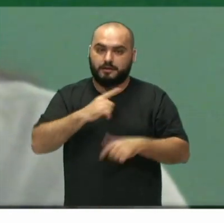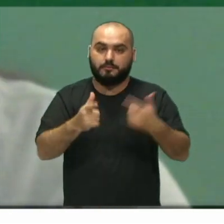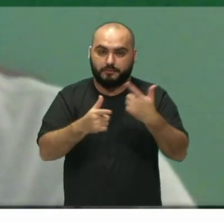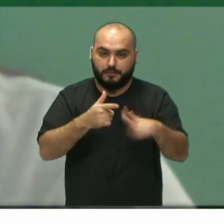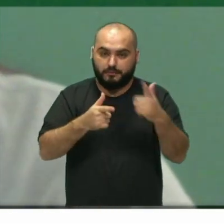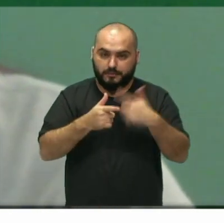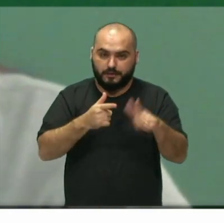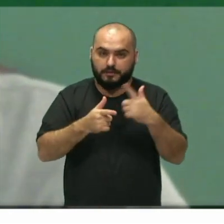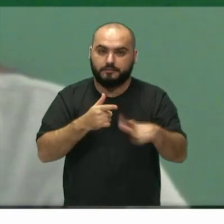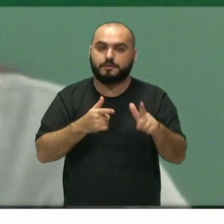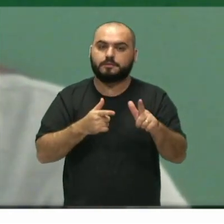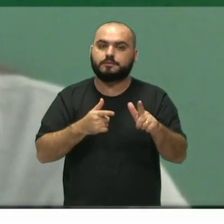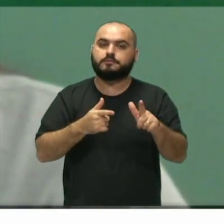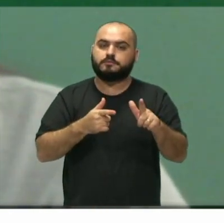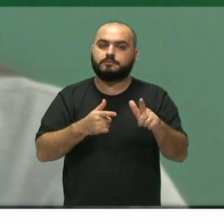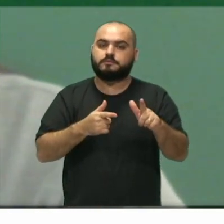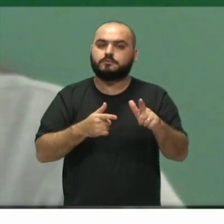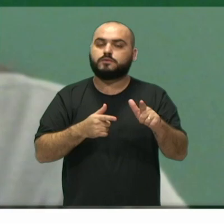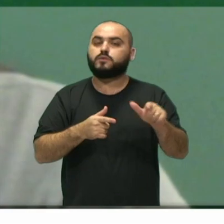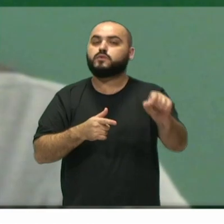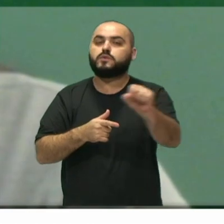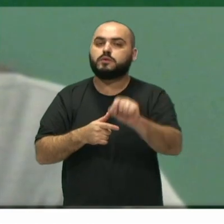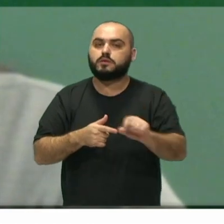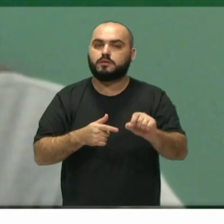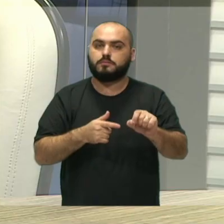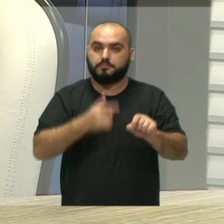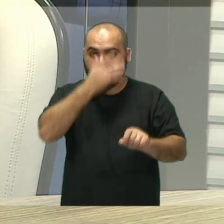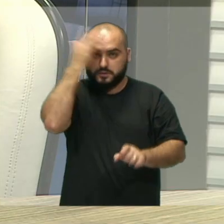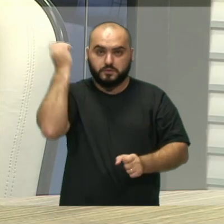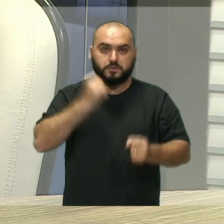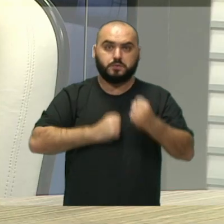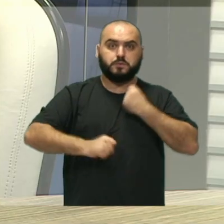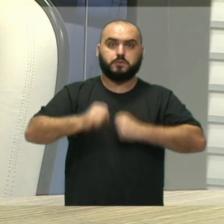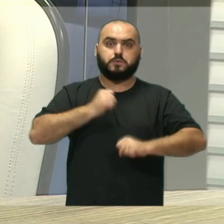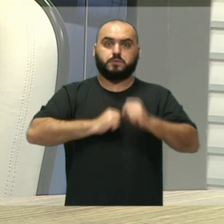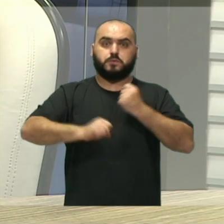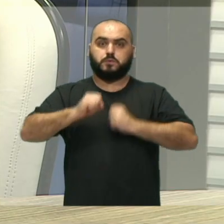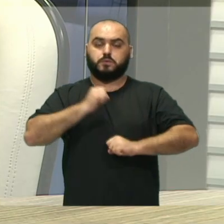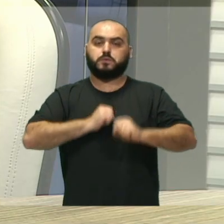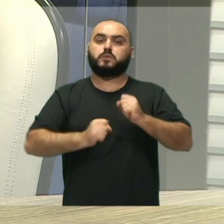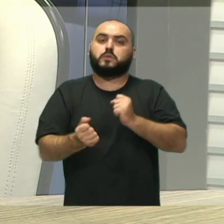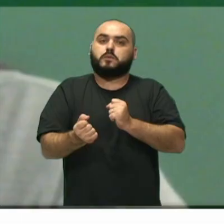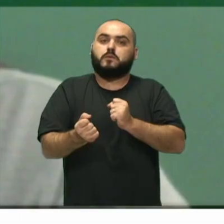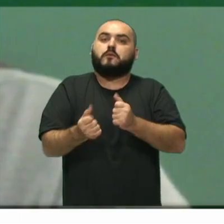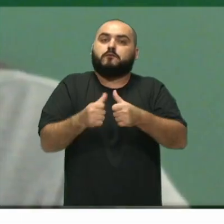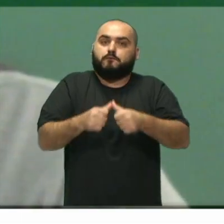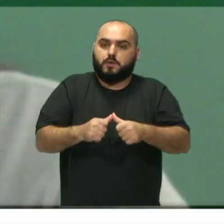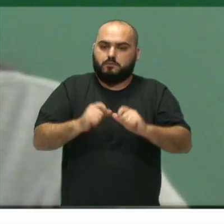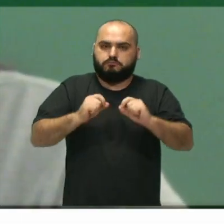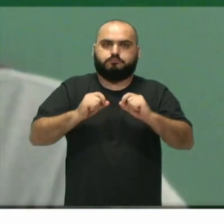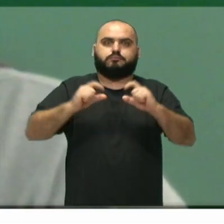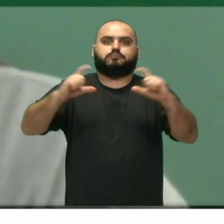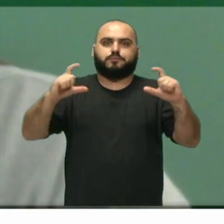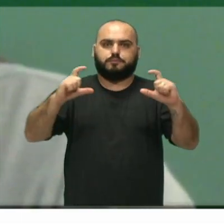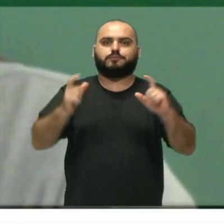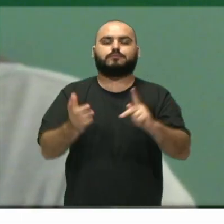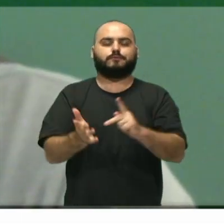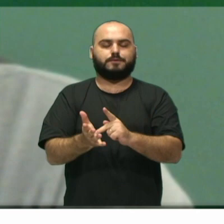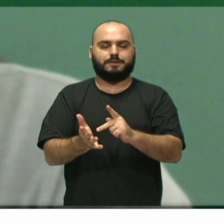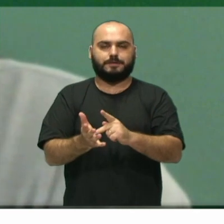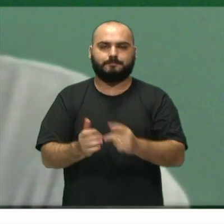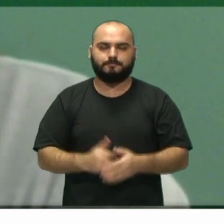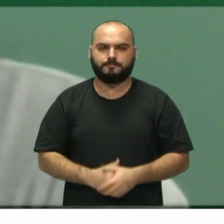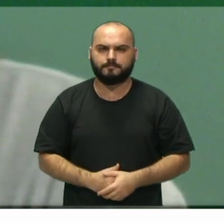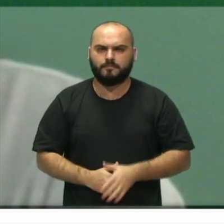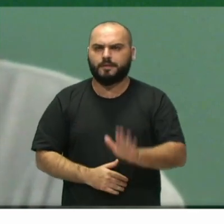consequências a médio e longo prazo, o nível de ansiedade das pessoas começou a aumentar bastante, né? Não